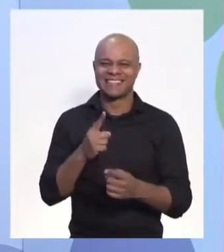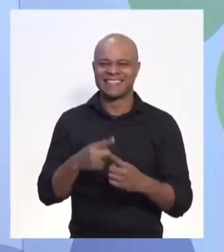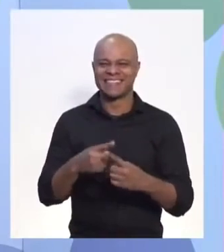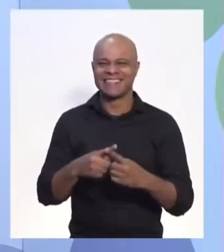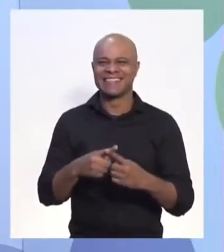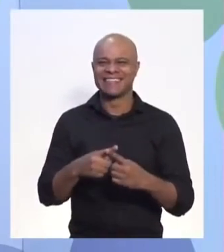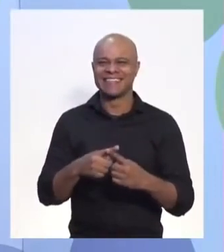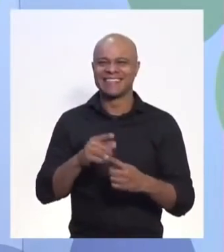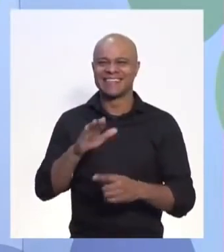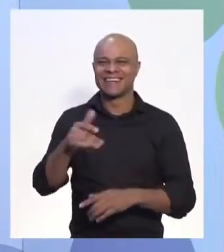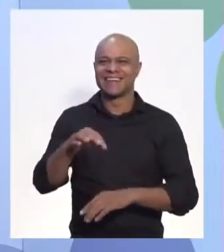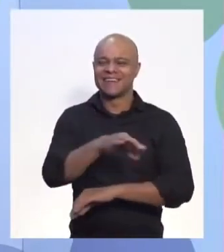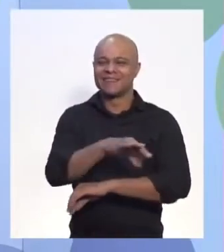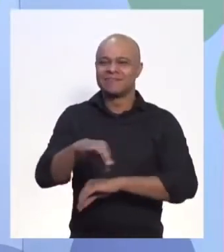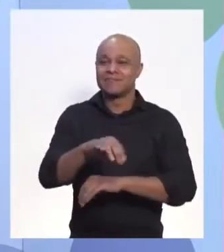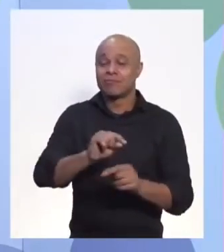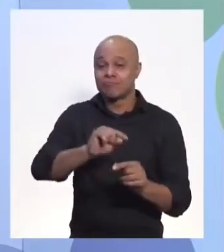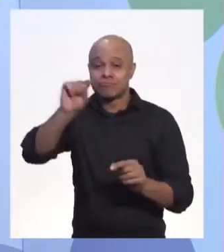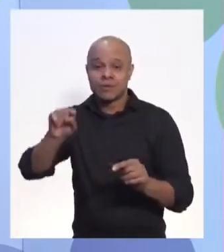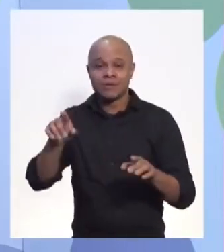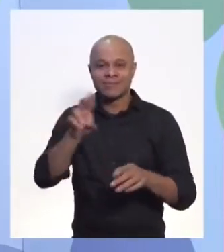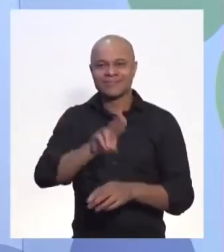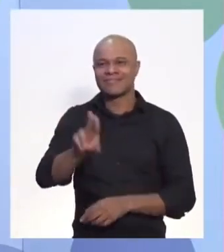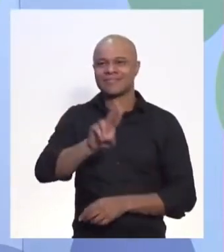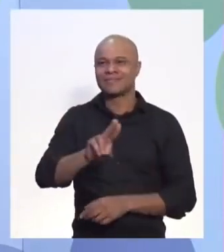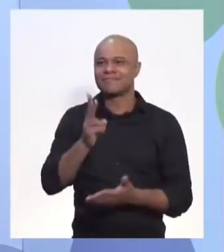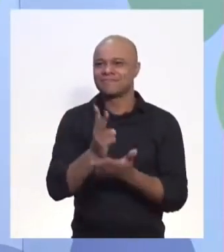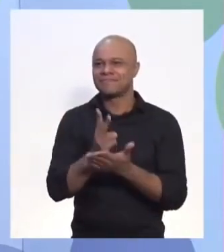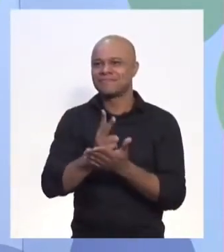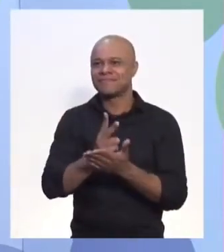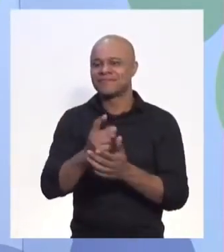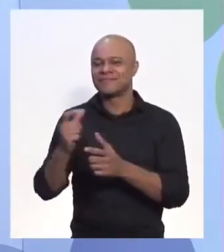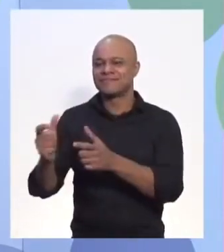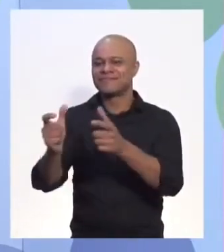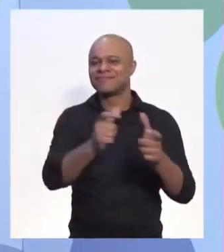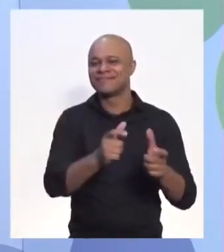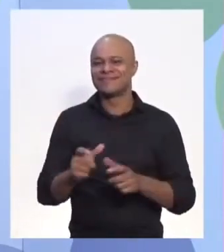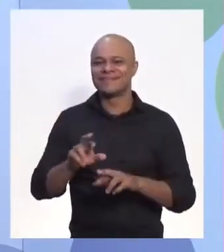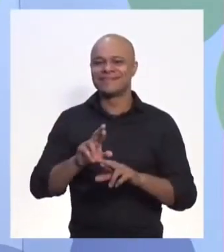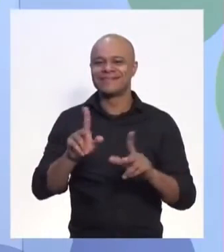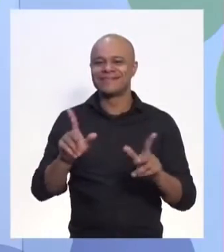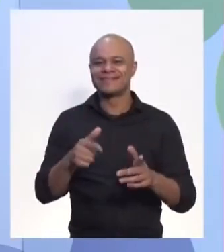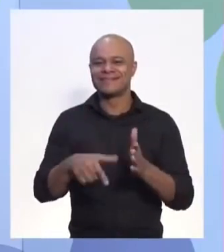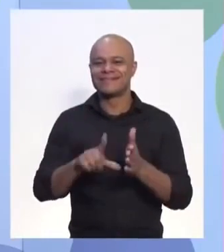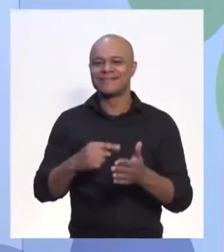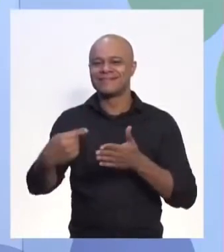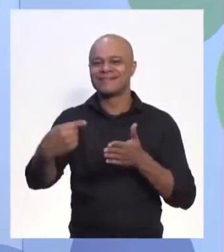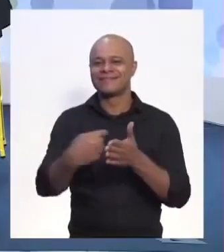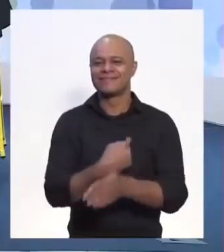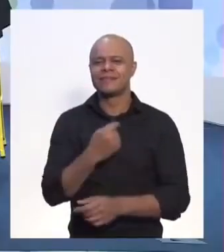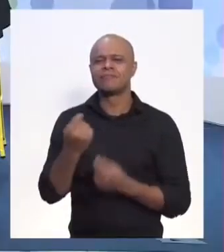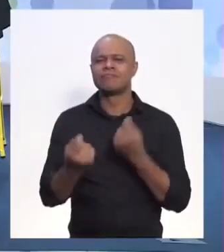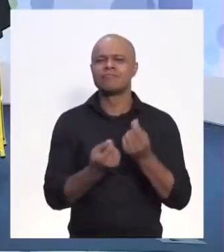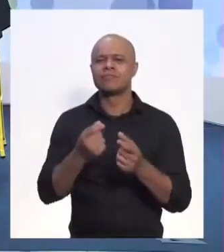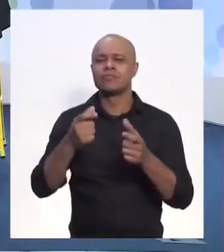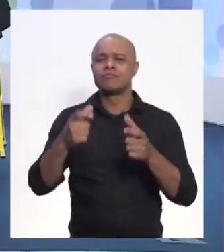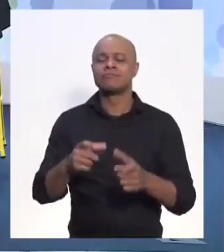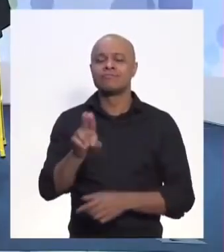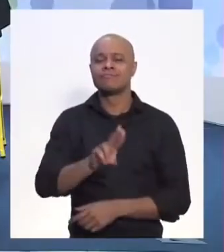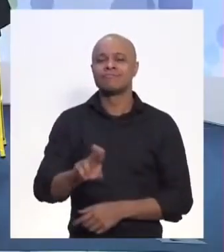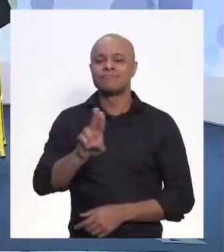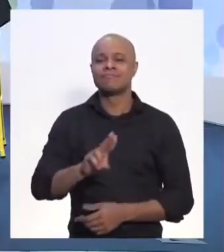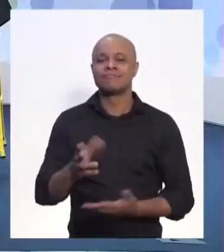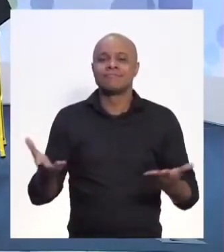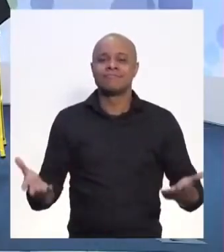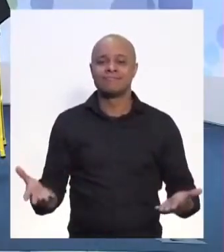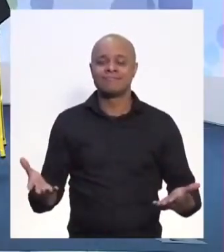em retas e ângulos, é uma coisa que a gente usa em vários contextos. E aí, antes que alguém pergunte, mas para que eu vou usar isso? Se eu quero me